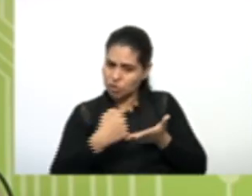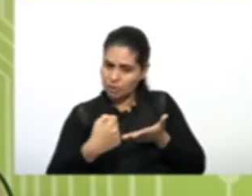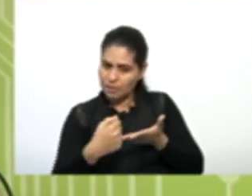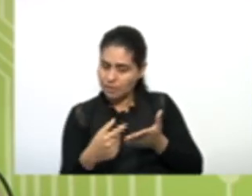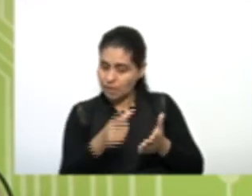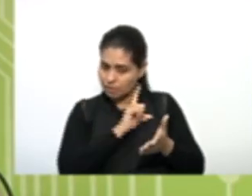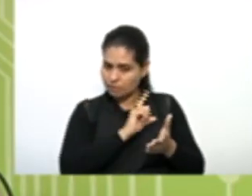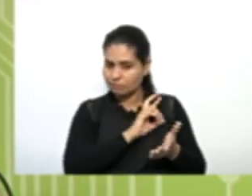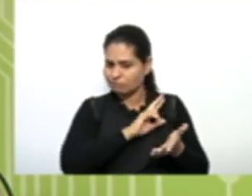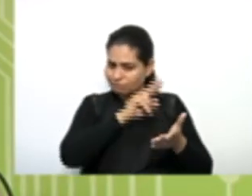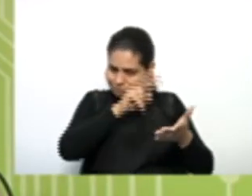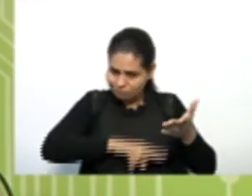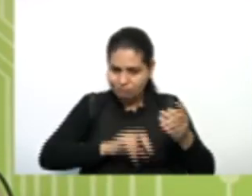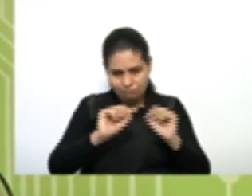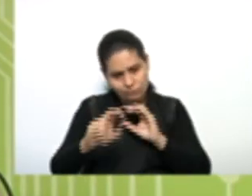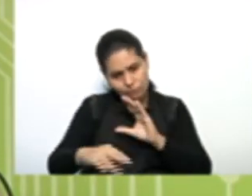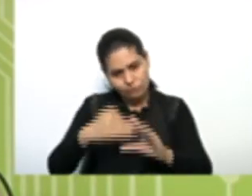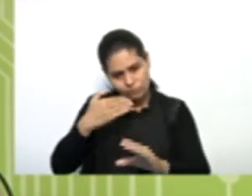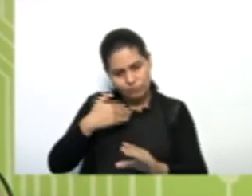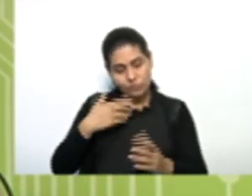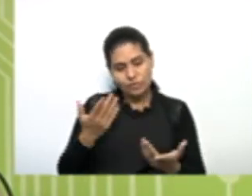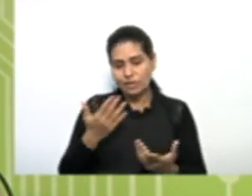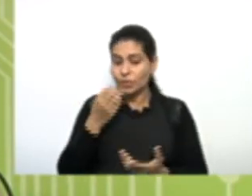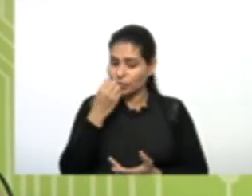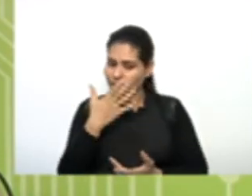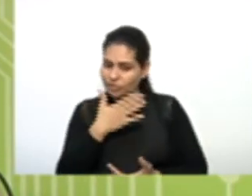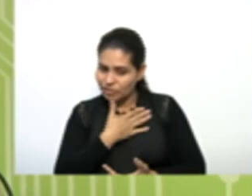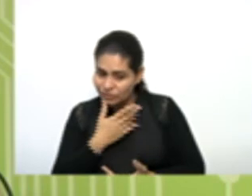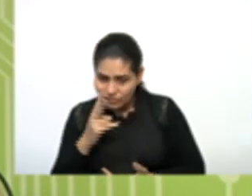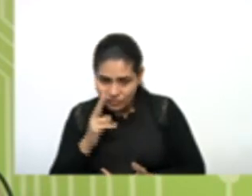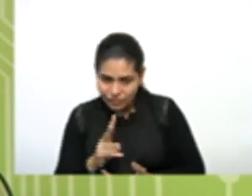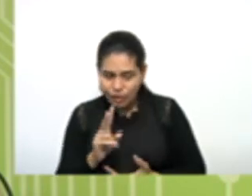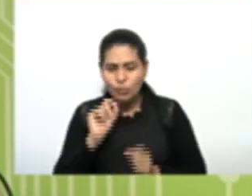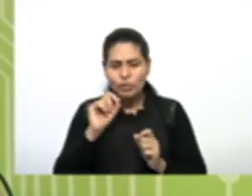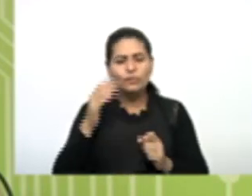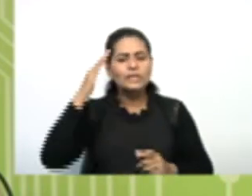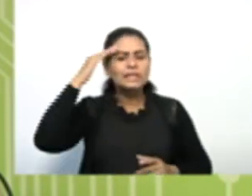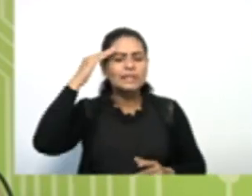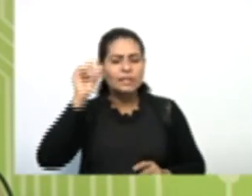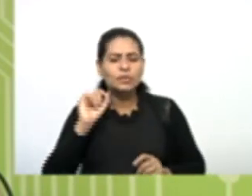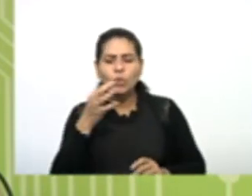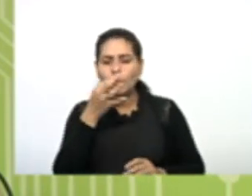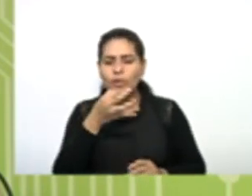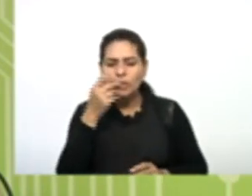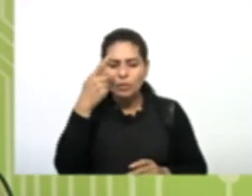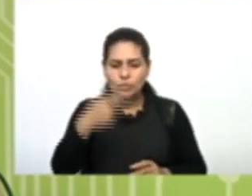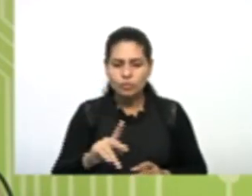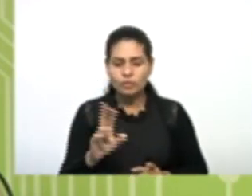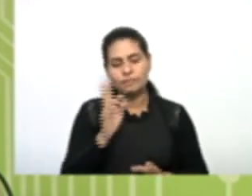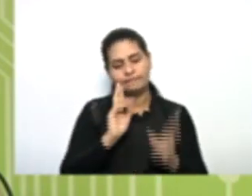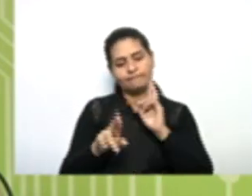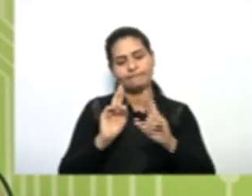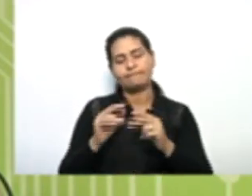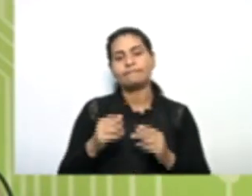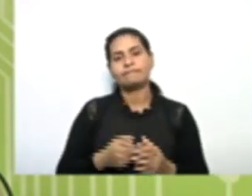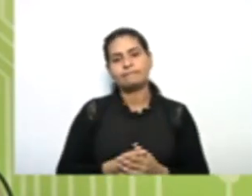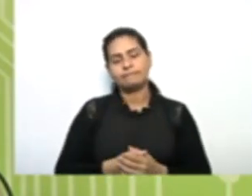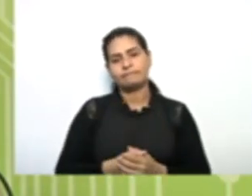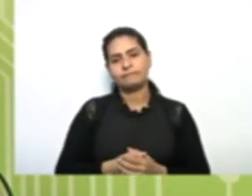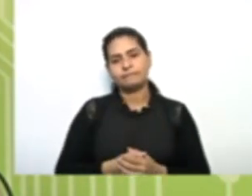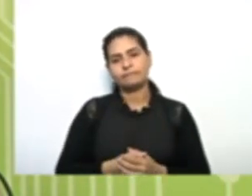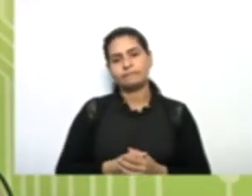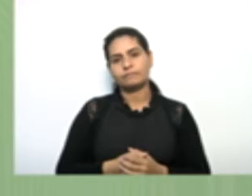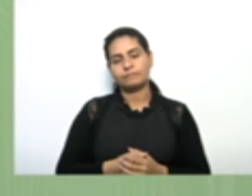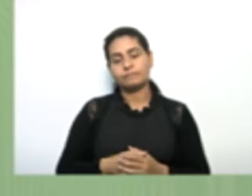as respostas, pode mandar para a gente adoraria ver sua percepção, adoraríamos comentar aqui sobre as suas respostas.